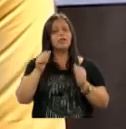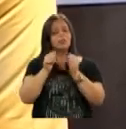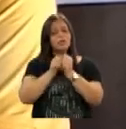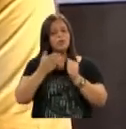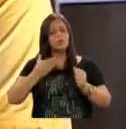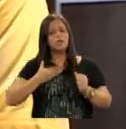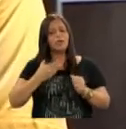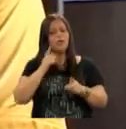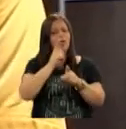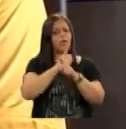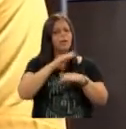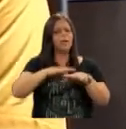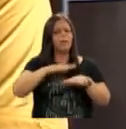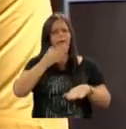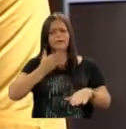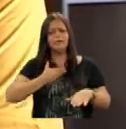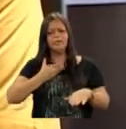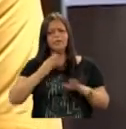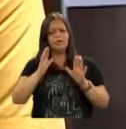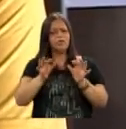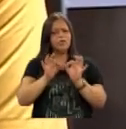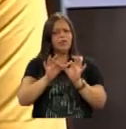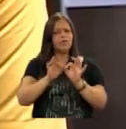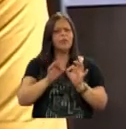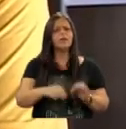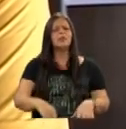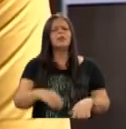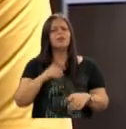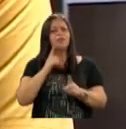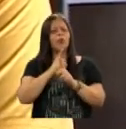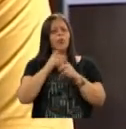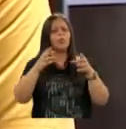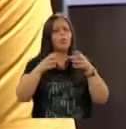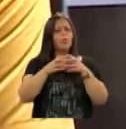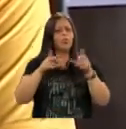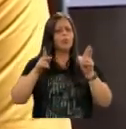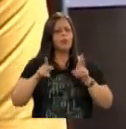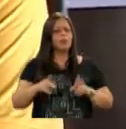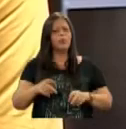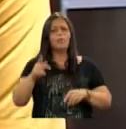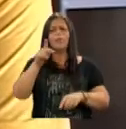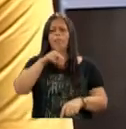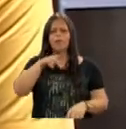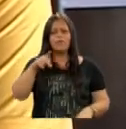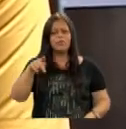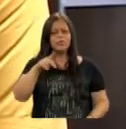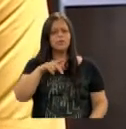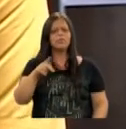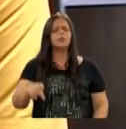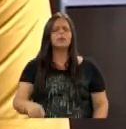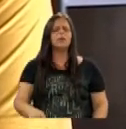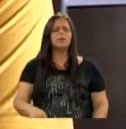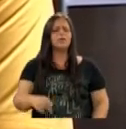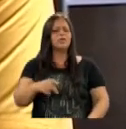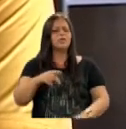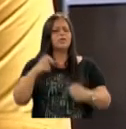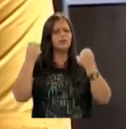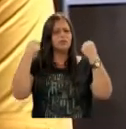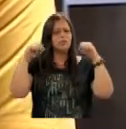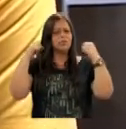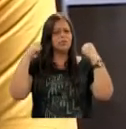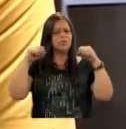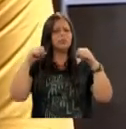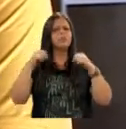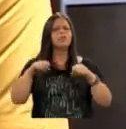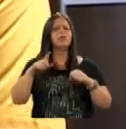vai encontrar mais amigos que ele já fez e vai encontrar um grupo de pessoas professores de educação física que são